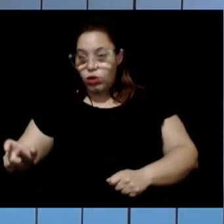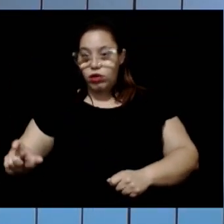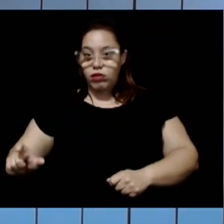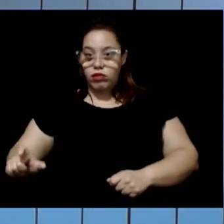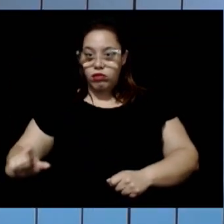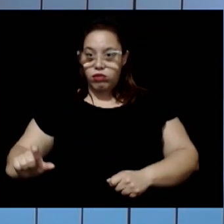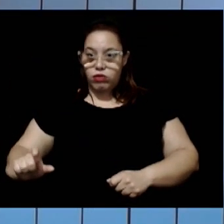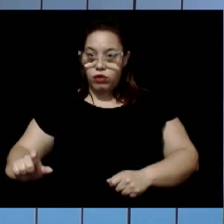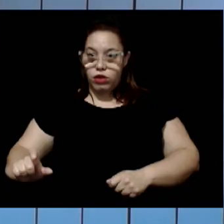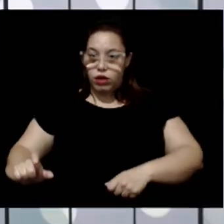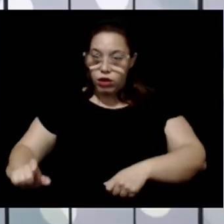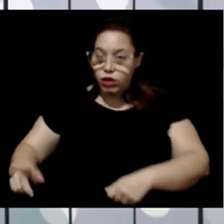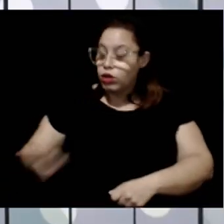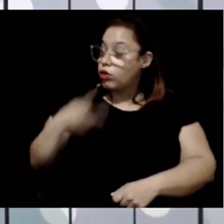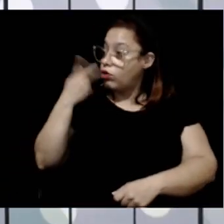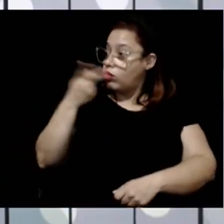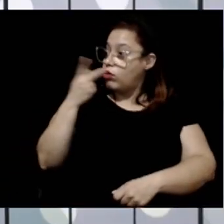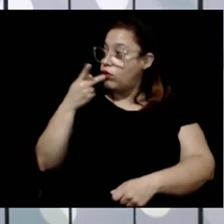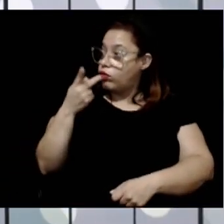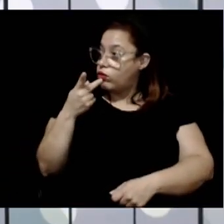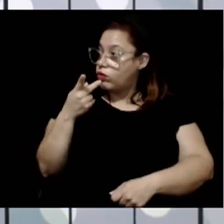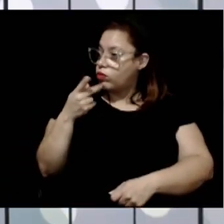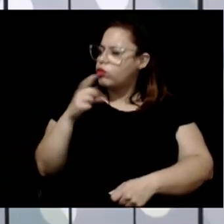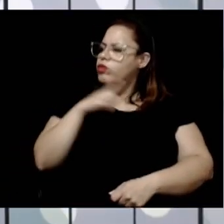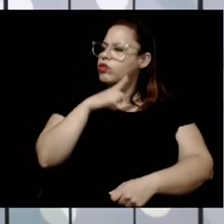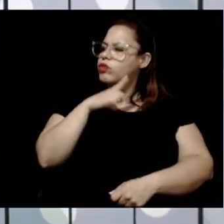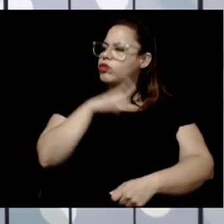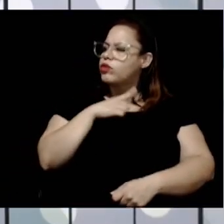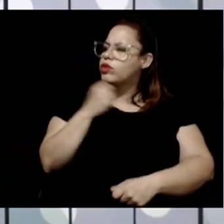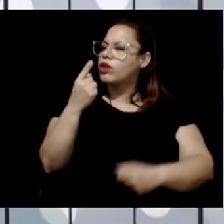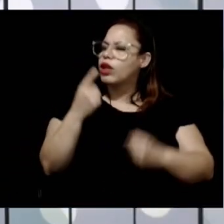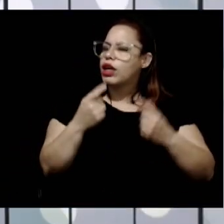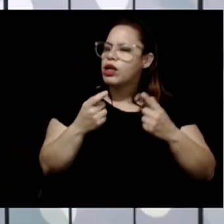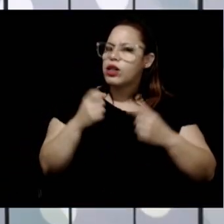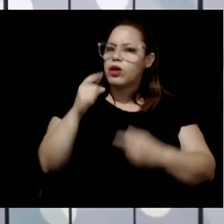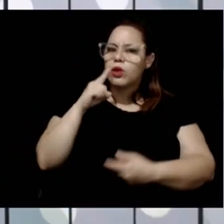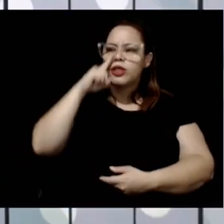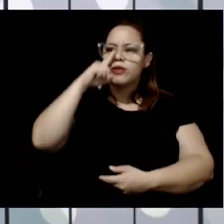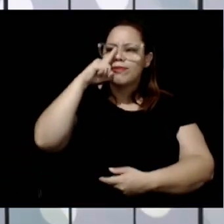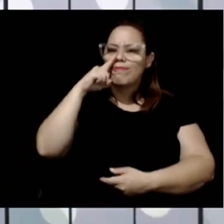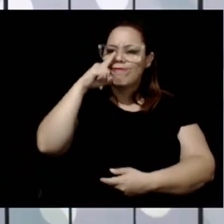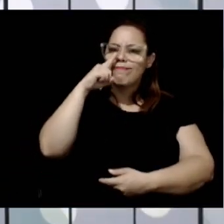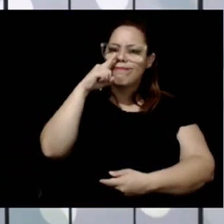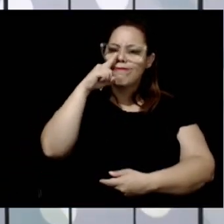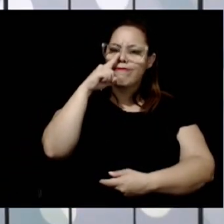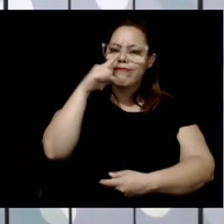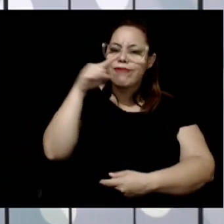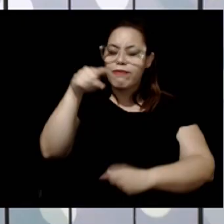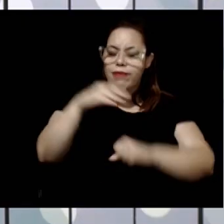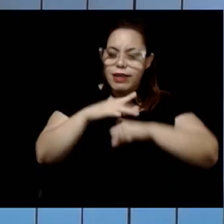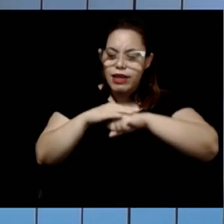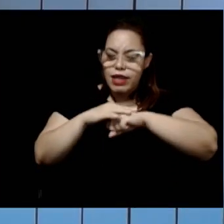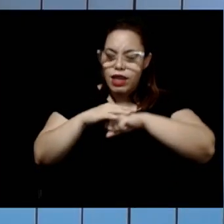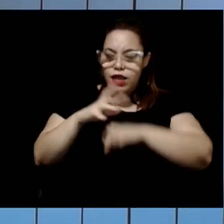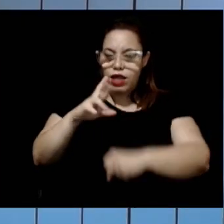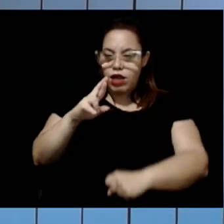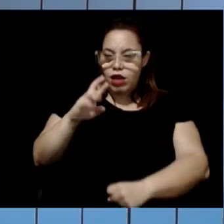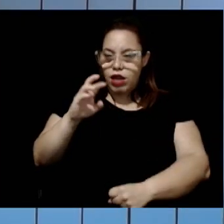falasse um pouquinho se existem fatores de risco para essas doenças reumáticas.